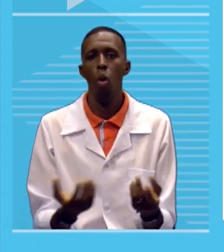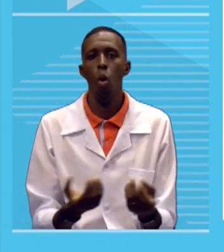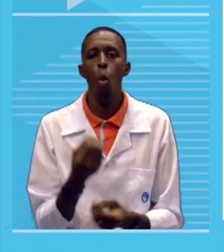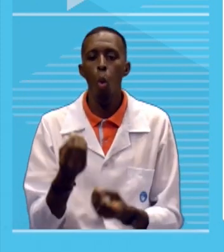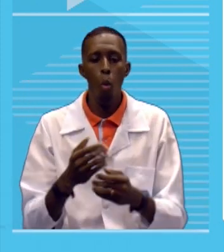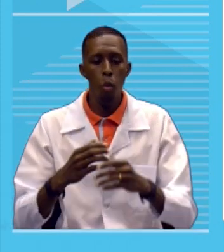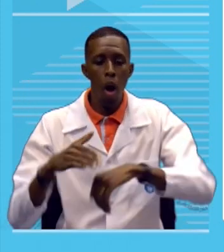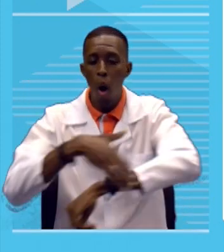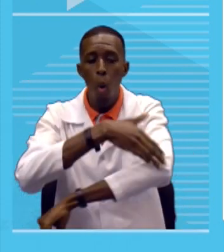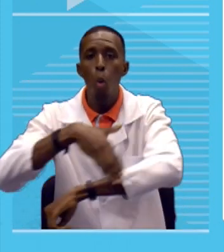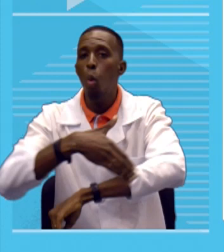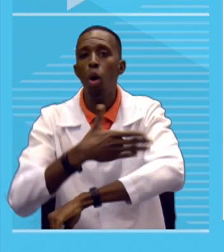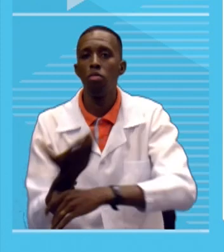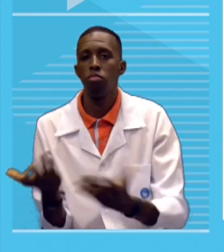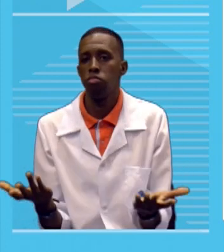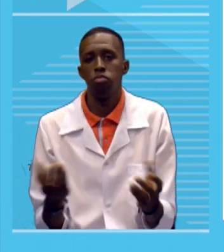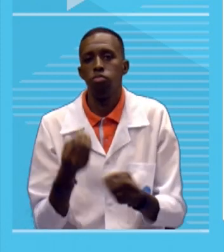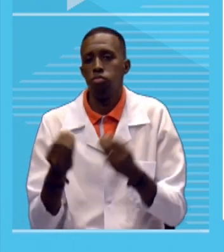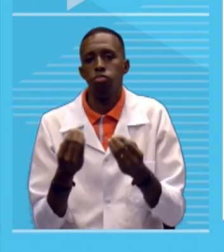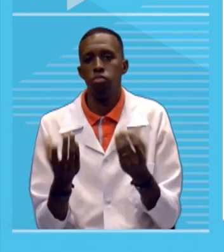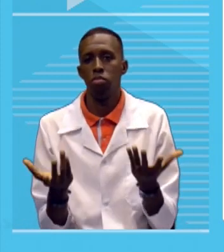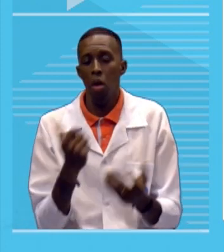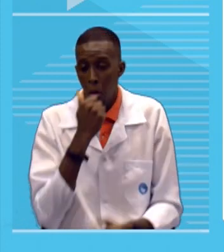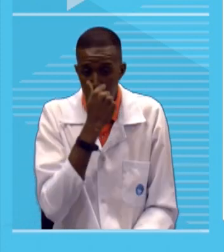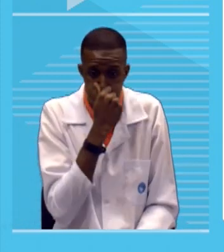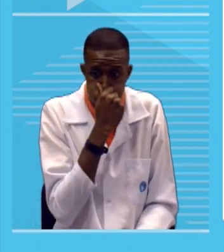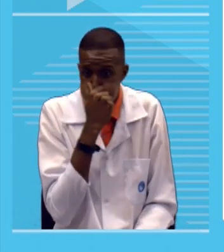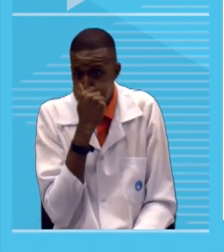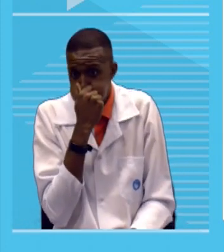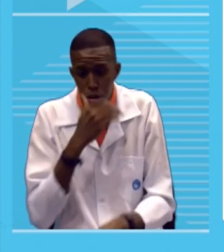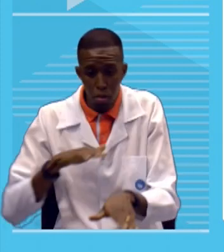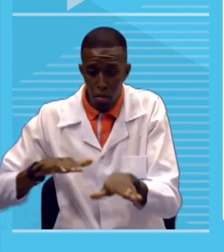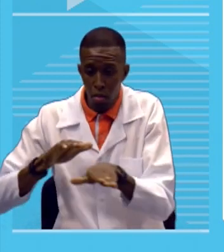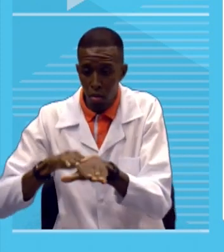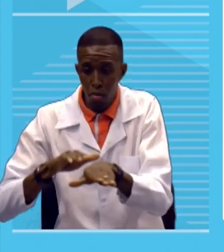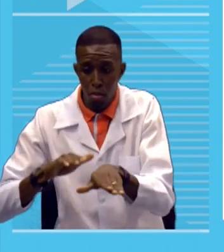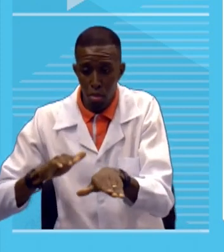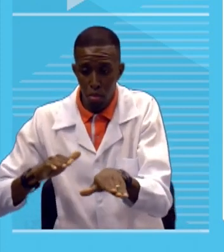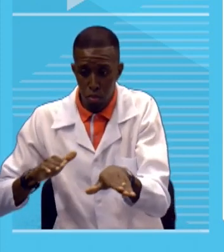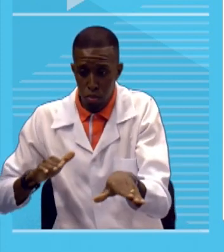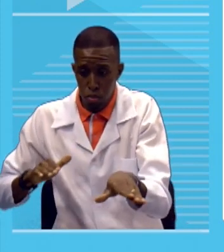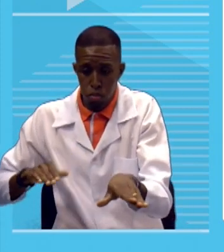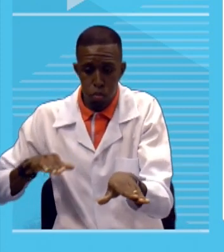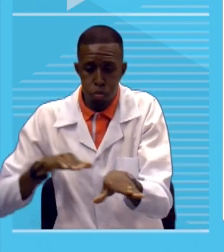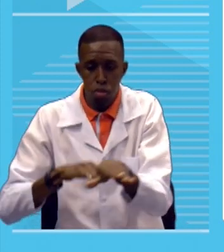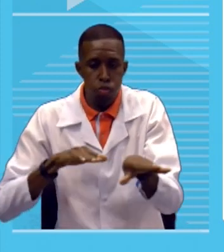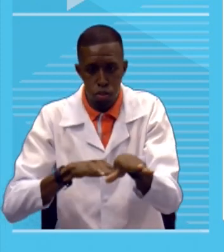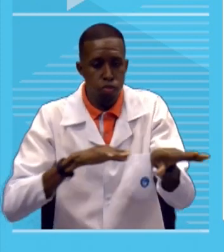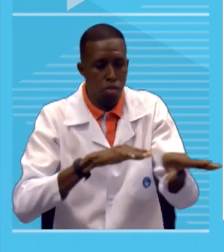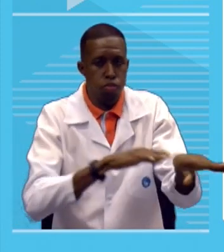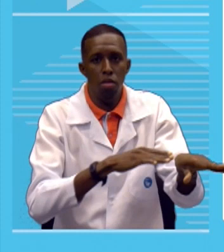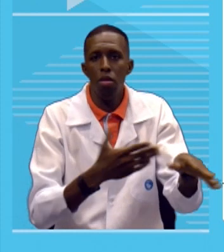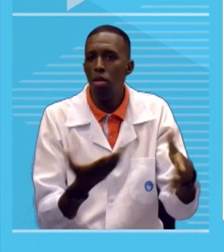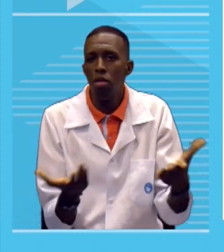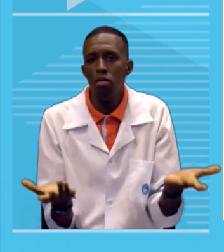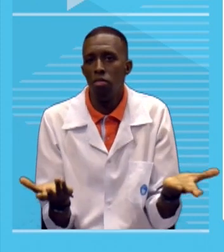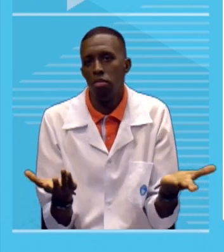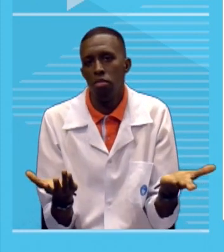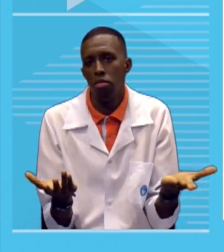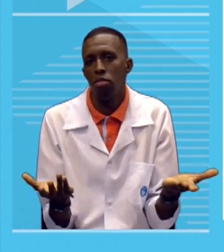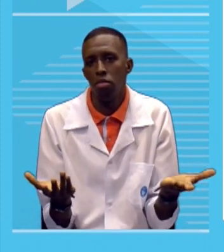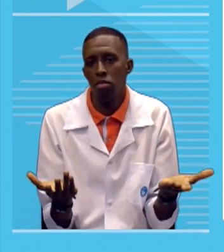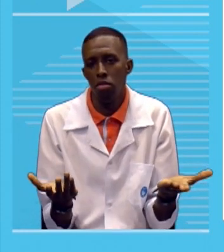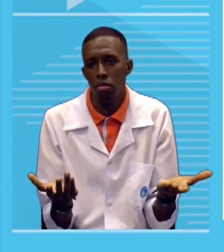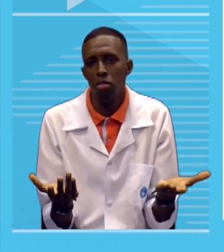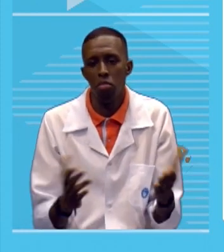desemprego, crescimento do comércio informal. O Brasil tem enfrentado, inclusive, né, o